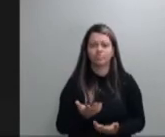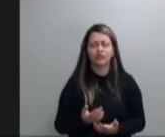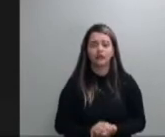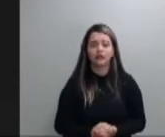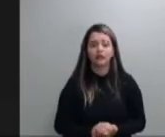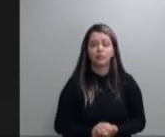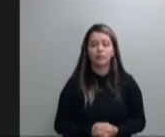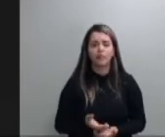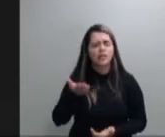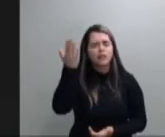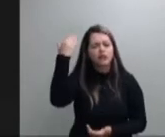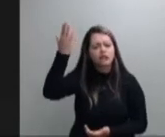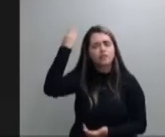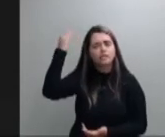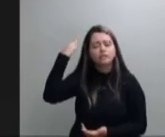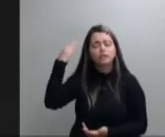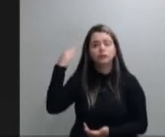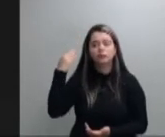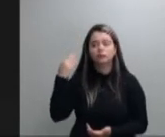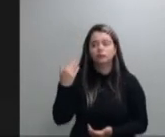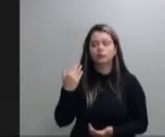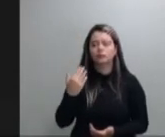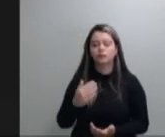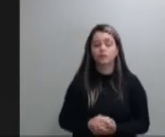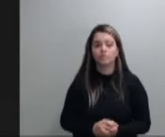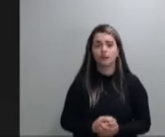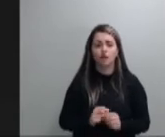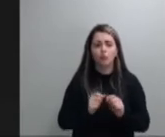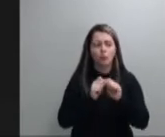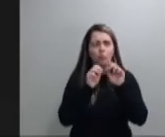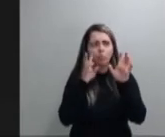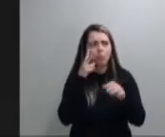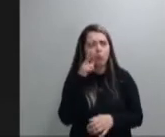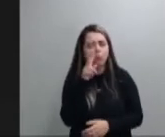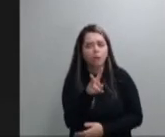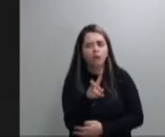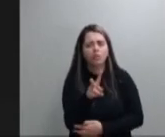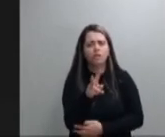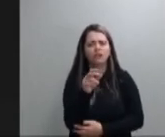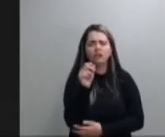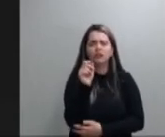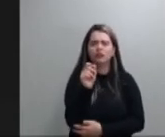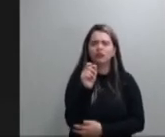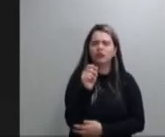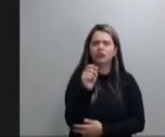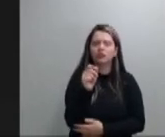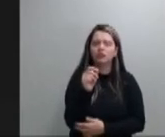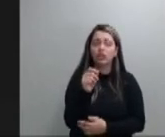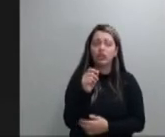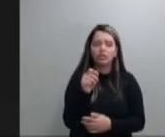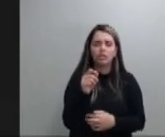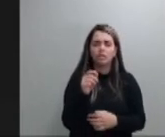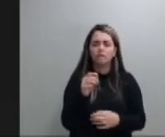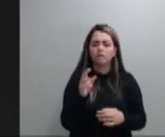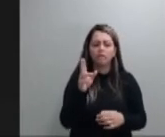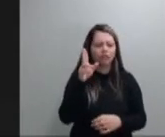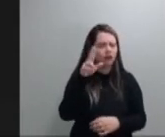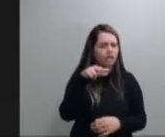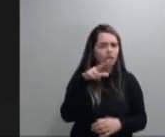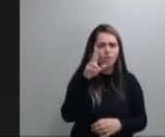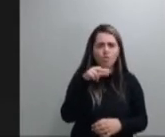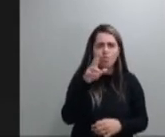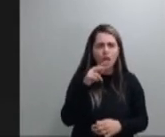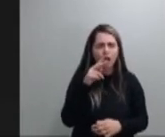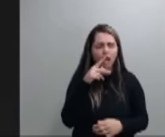tentativa descarada, nem disfarçada era de quê? De zelar